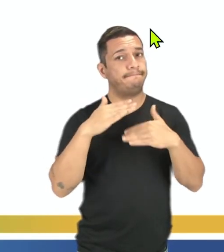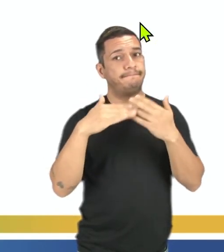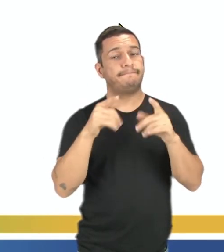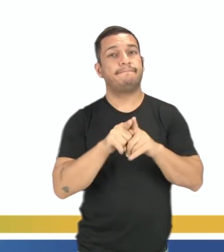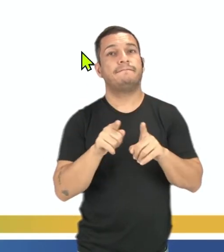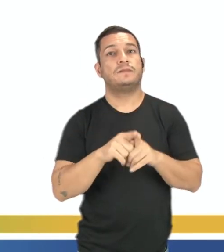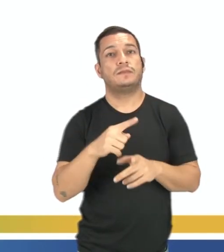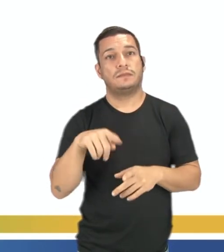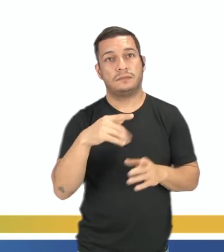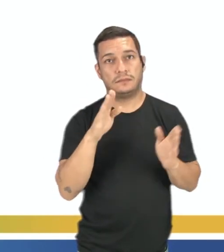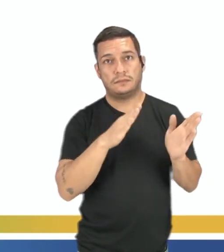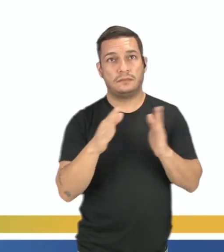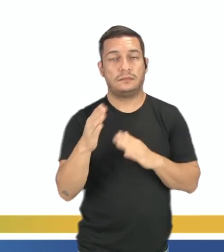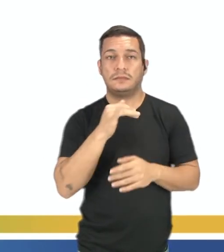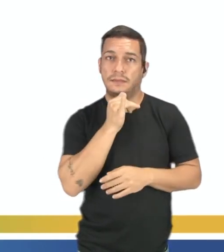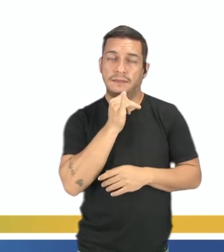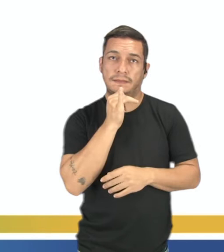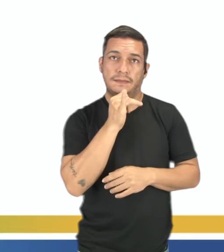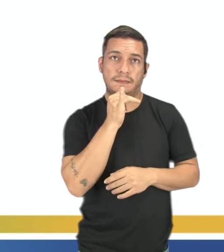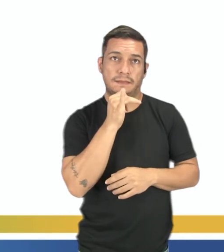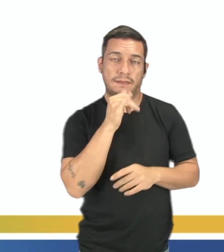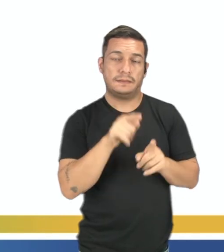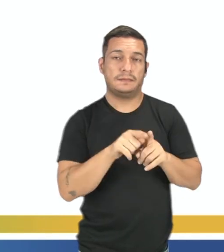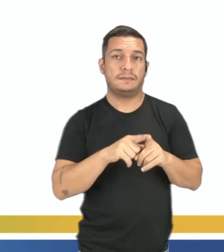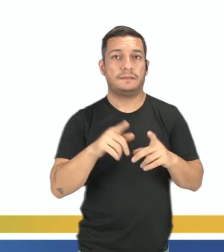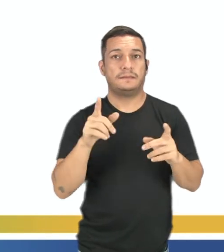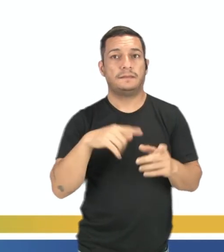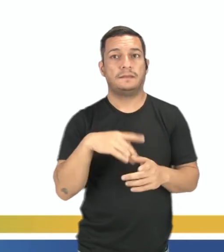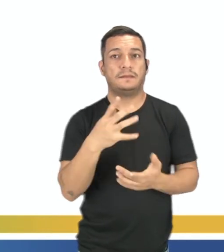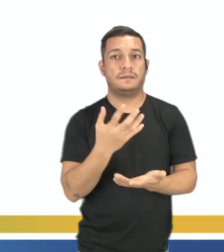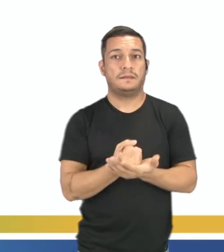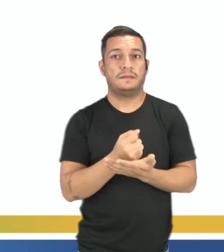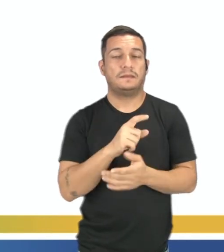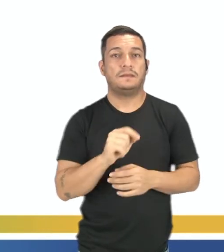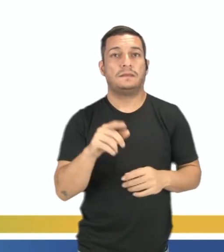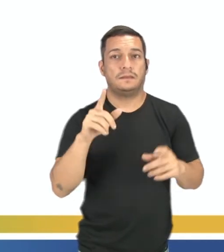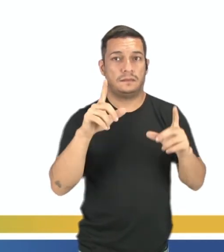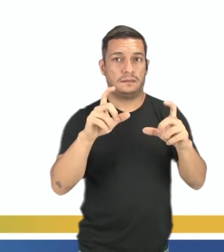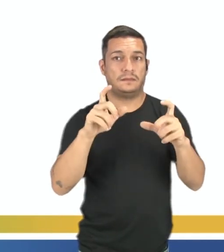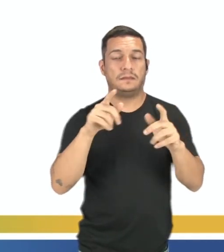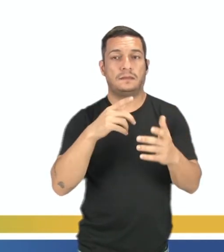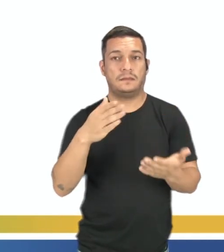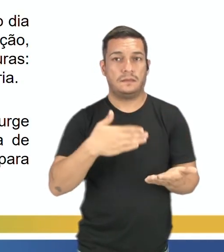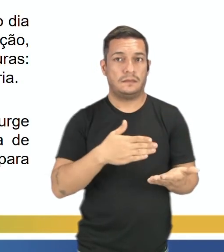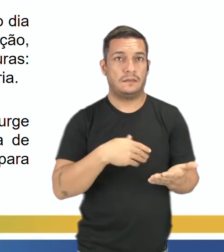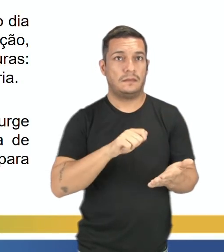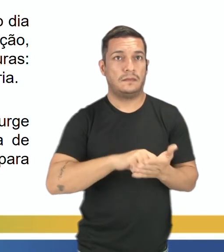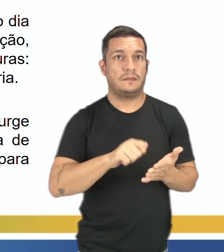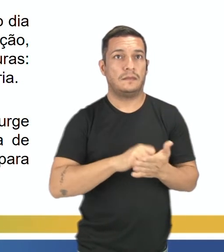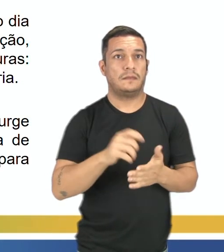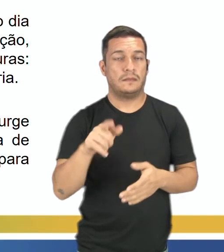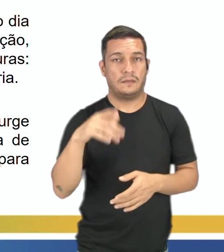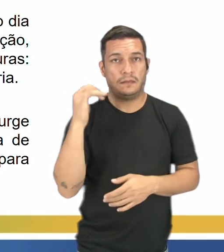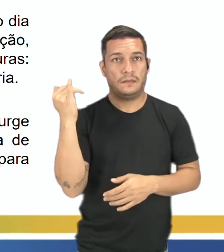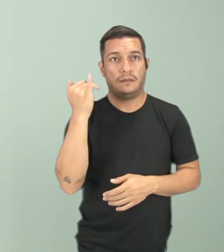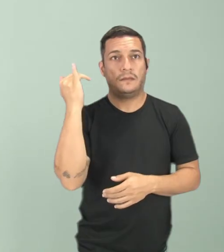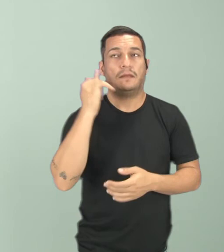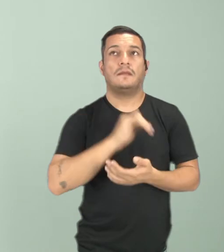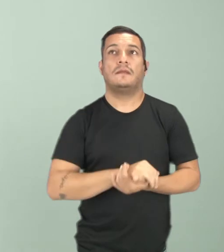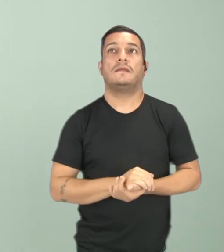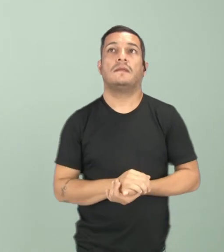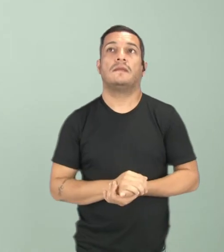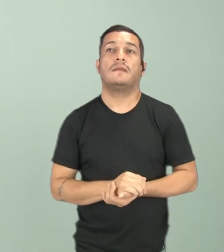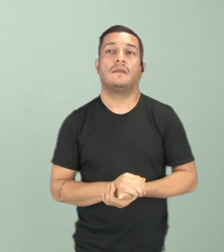sucessivamente você já compõem e nos exemplos printen na tela de vocês e passe entre o caderno que é muito